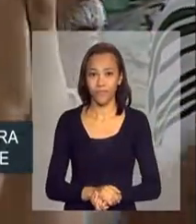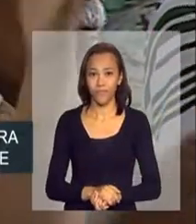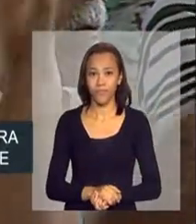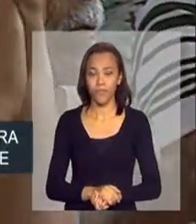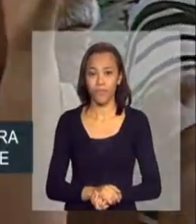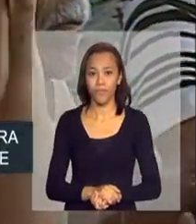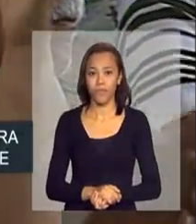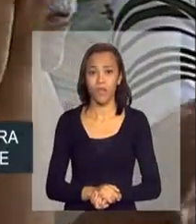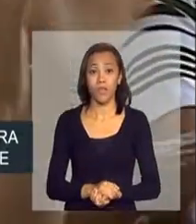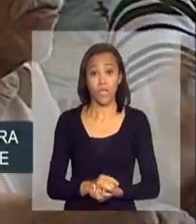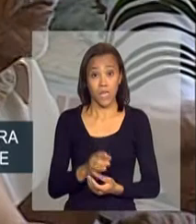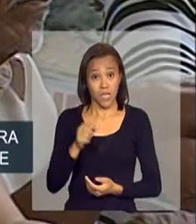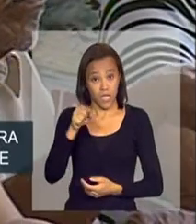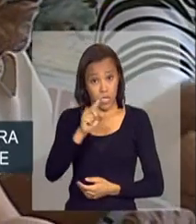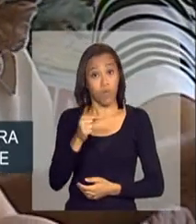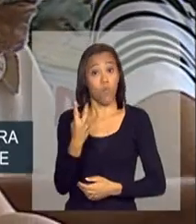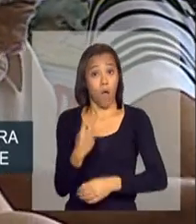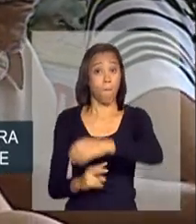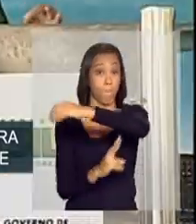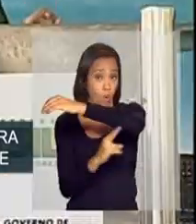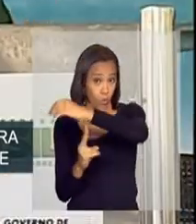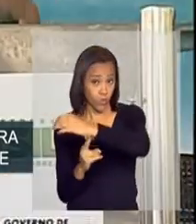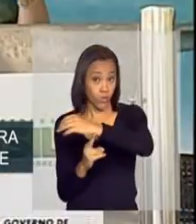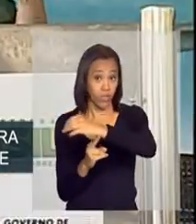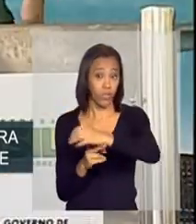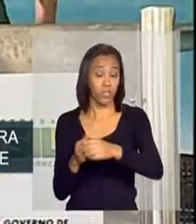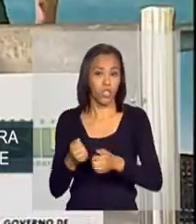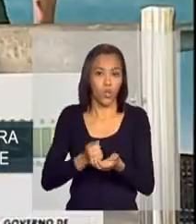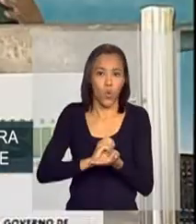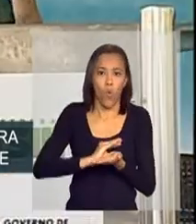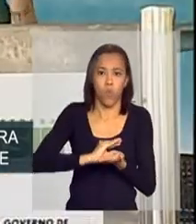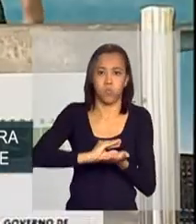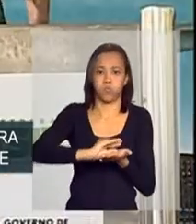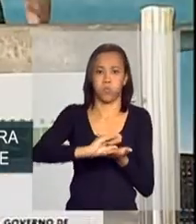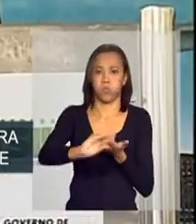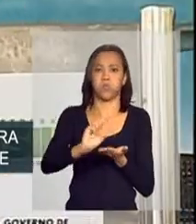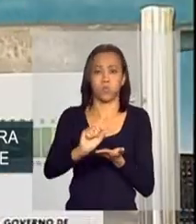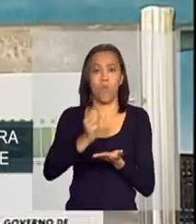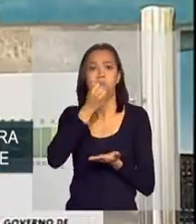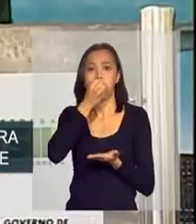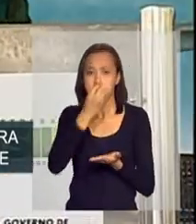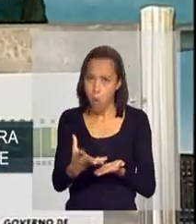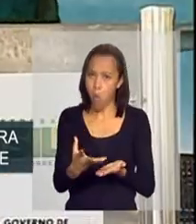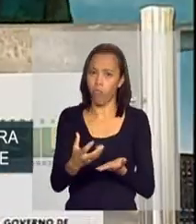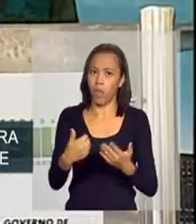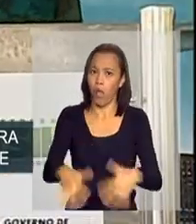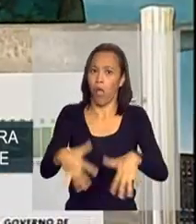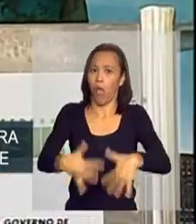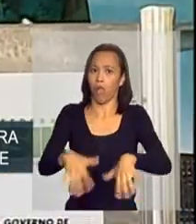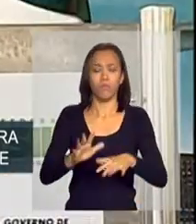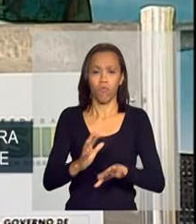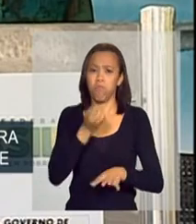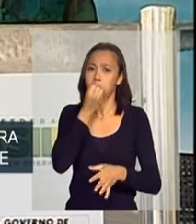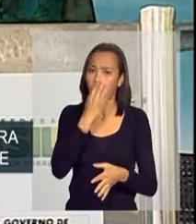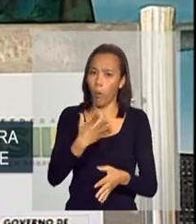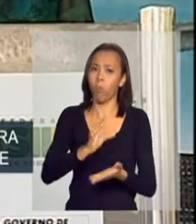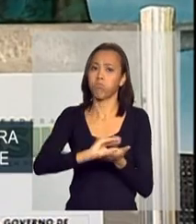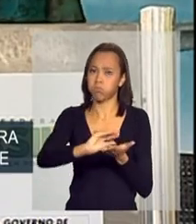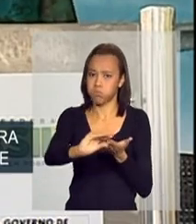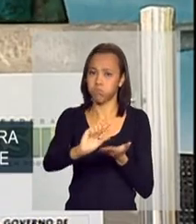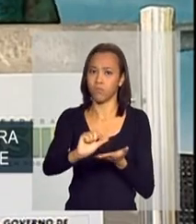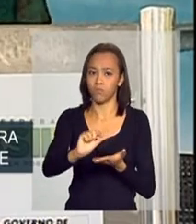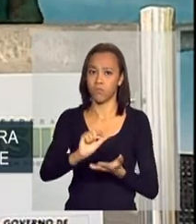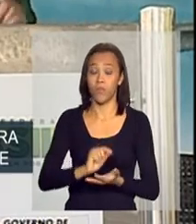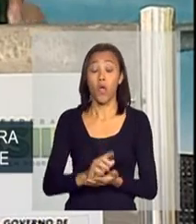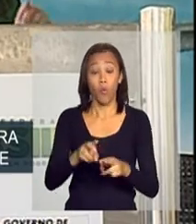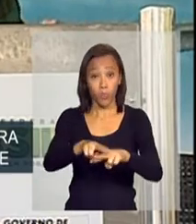Além do que uma ponte que teve um custo muito bom. Por isso, eu quero dizer para